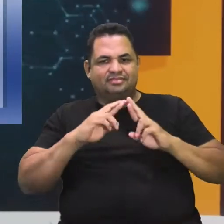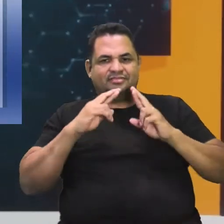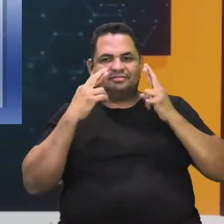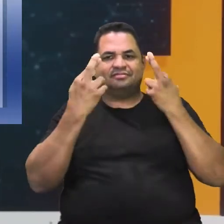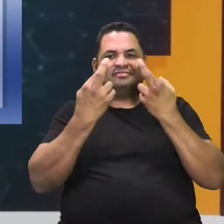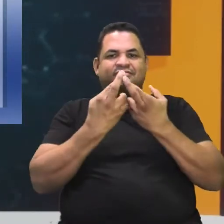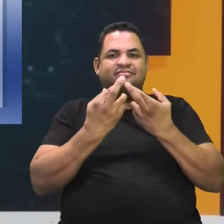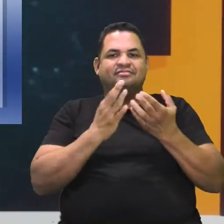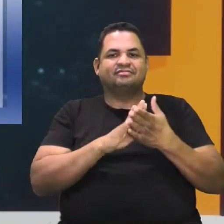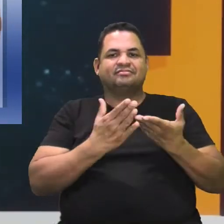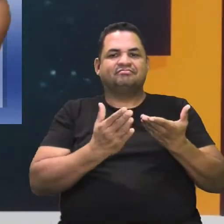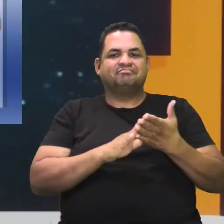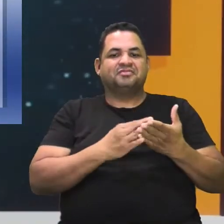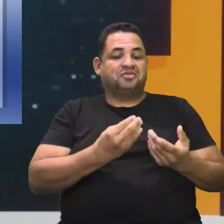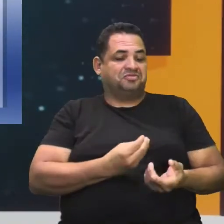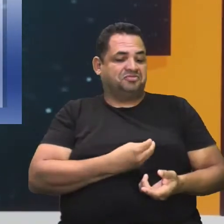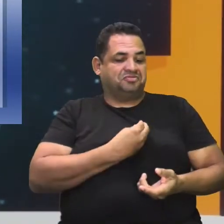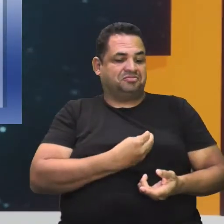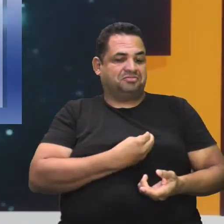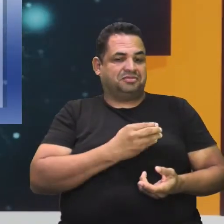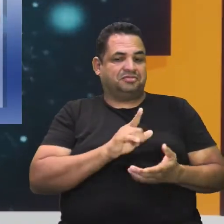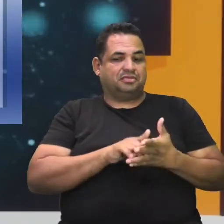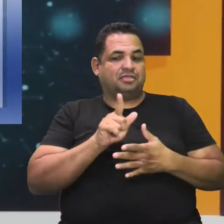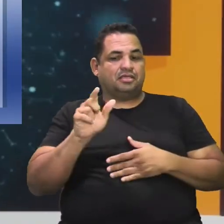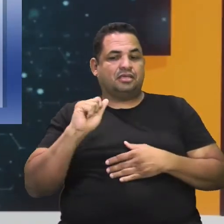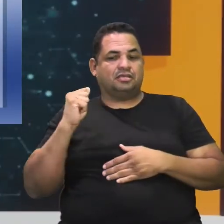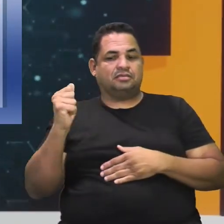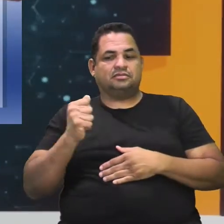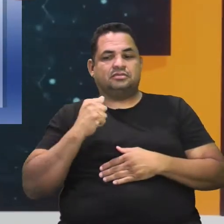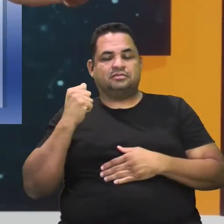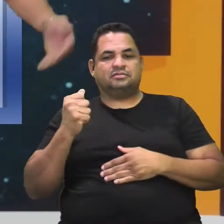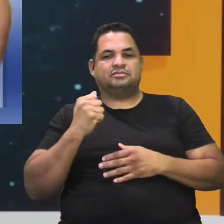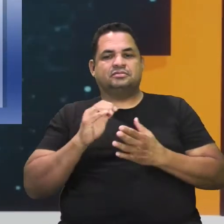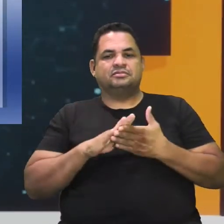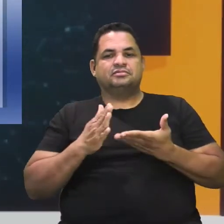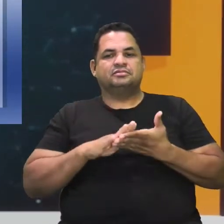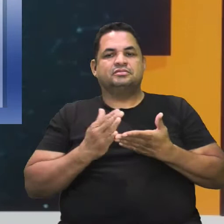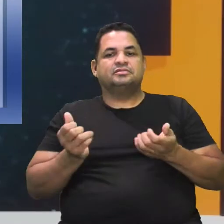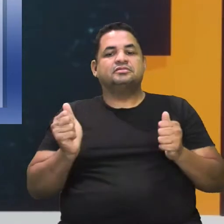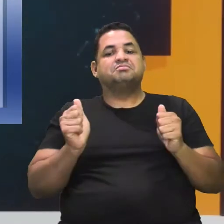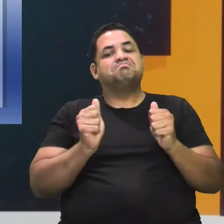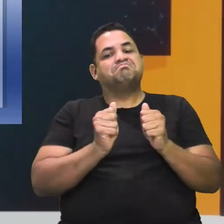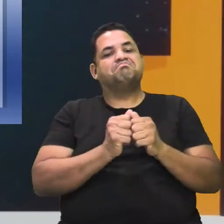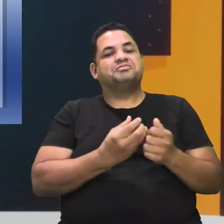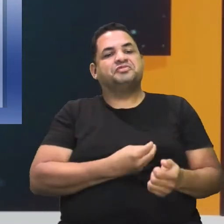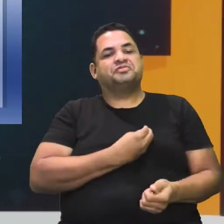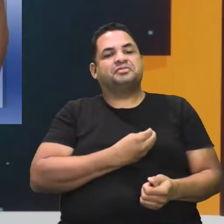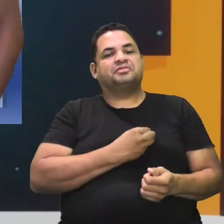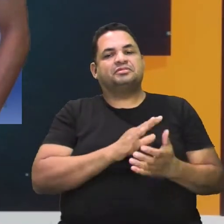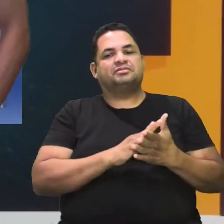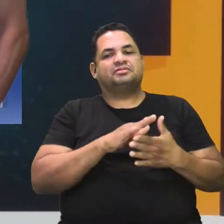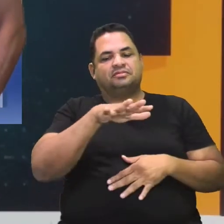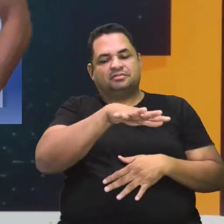reúne. Né? Muitos moram em Ariquemes, porque eu já morei em Ariquemes e outros moram na região ali perto de Ariquemes, né?